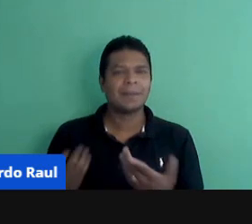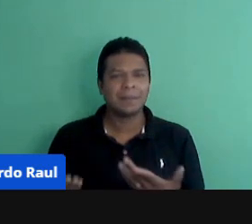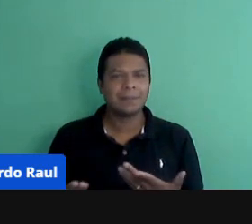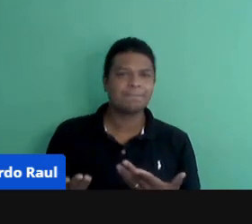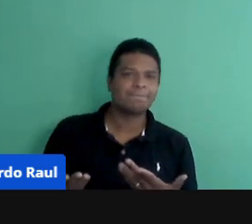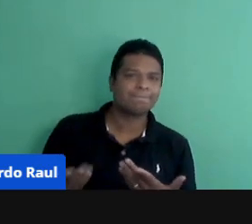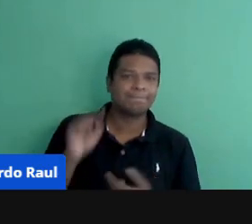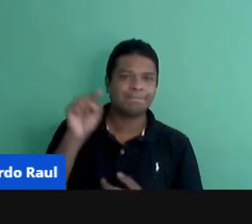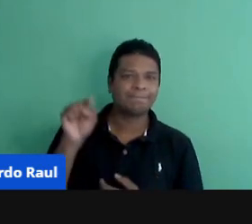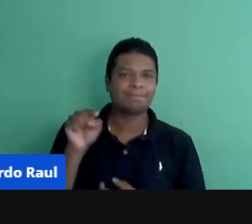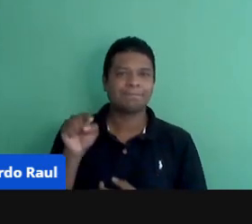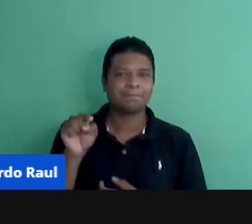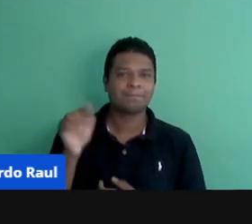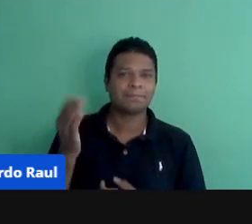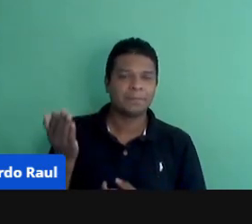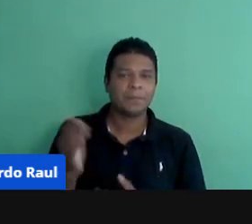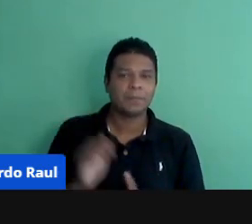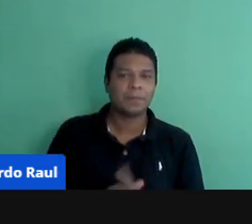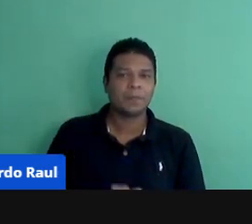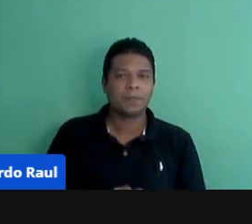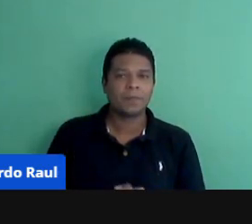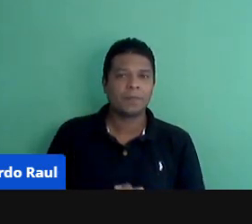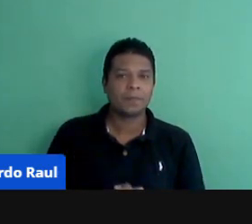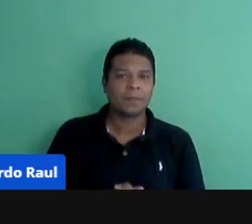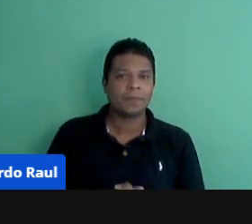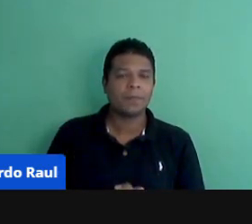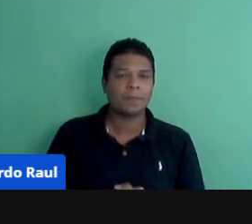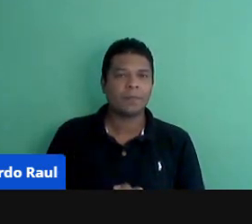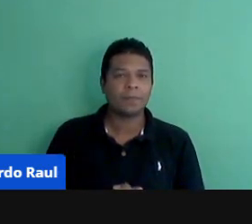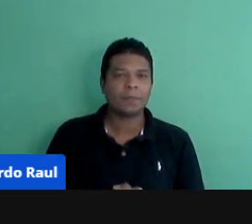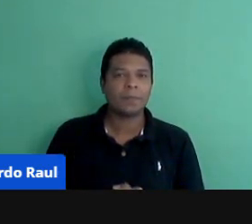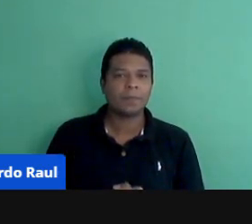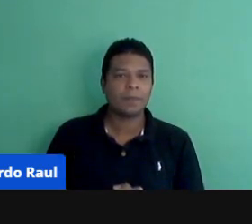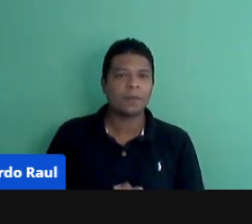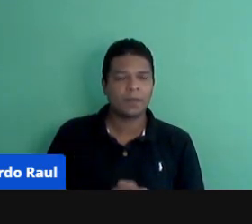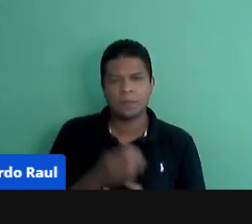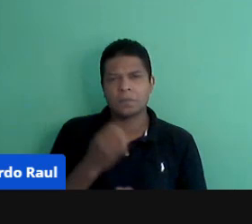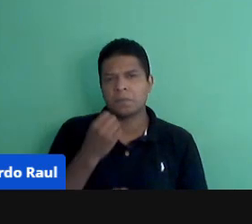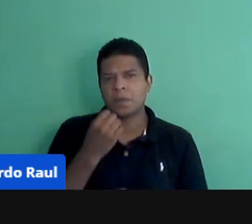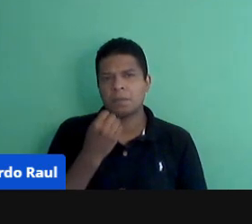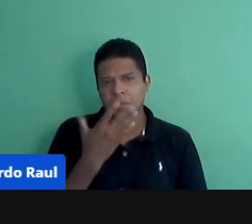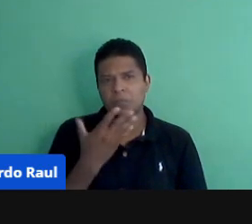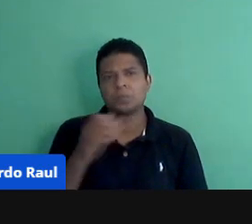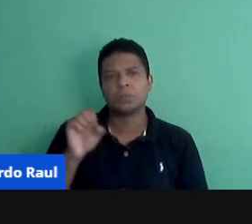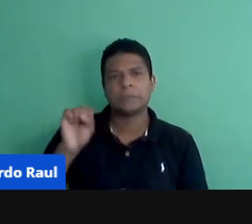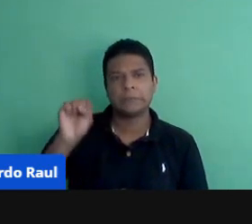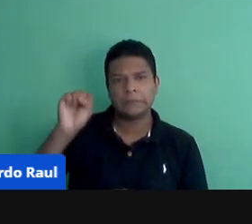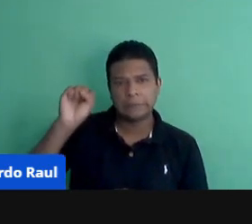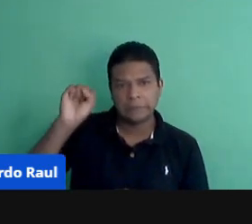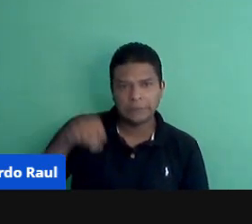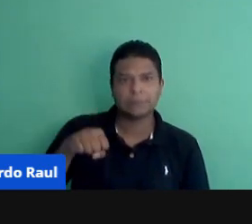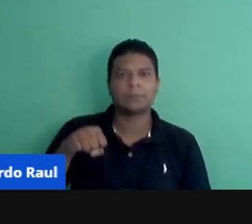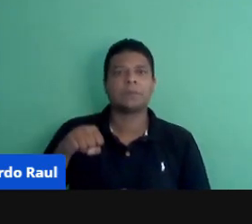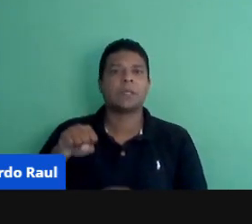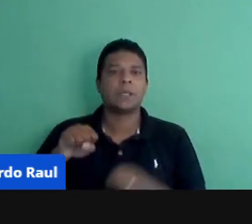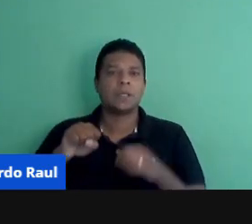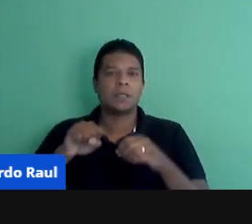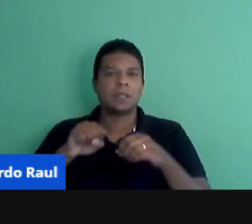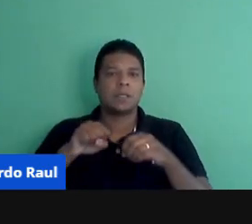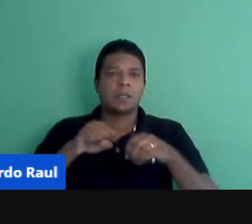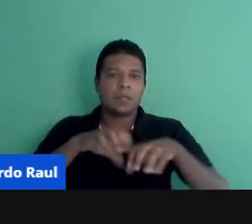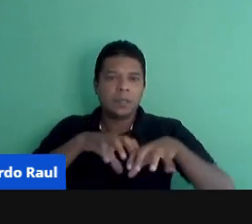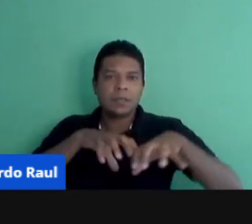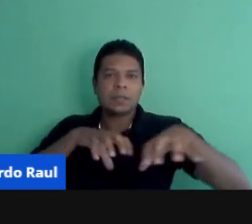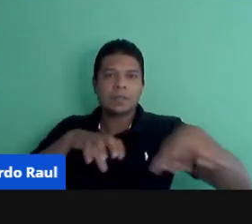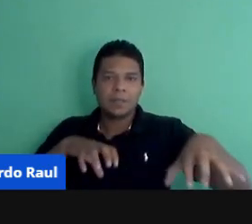assim, nós vamos apontar, tem algo positivo, sim. O que nós não queremos perder é